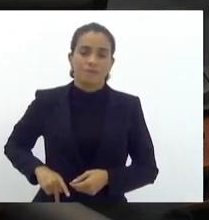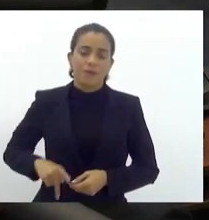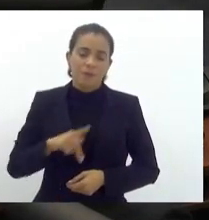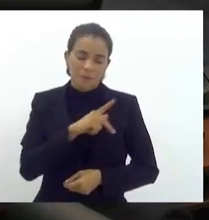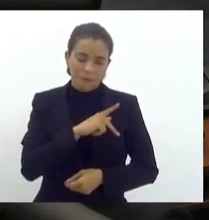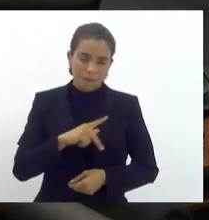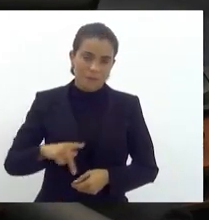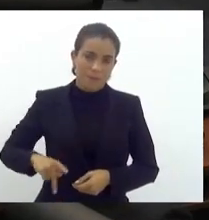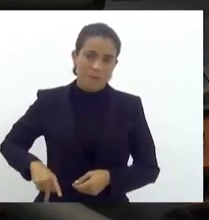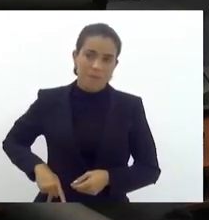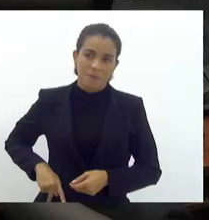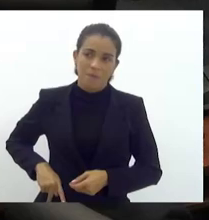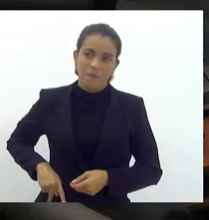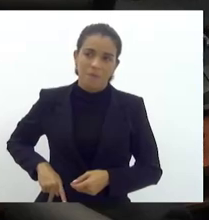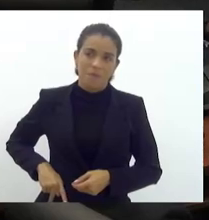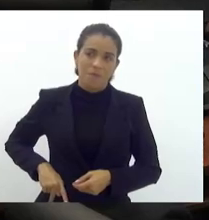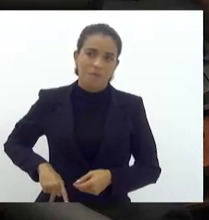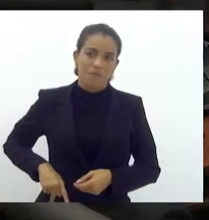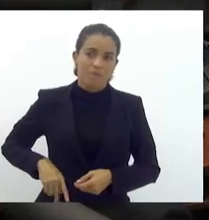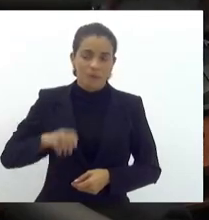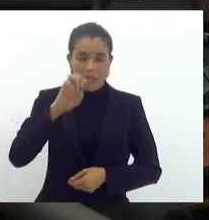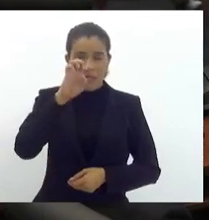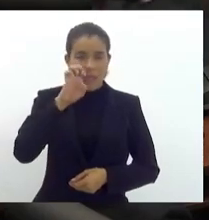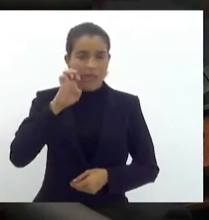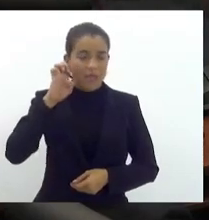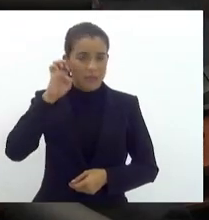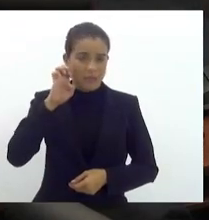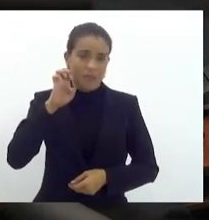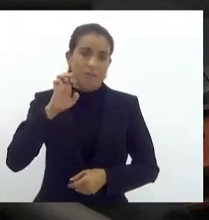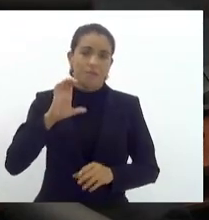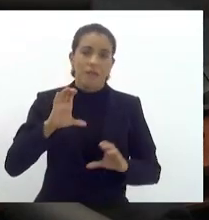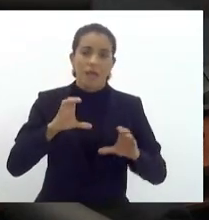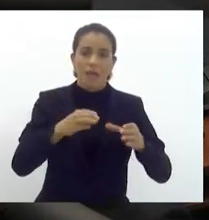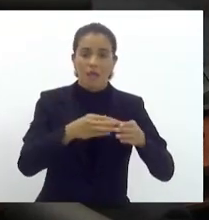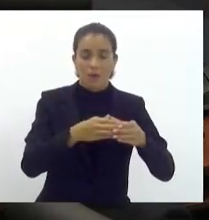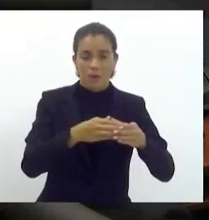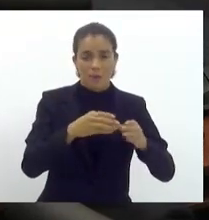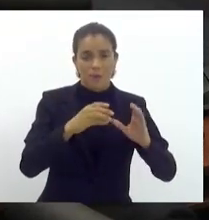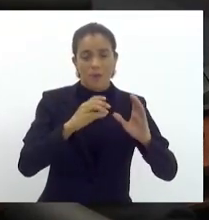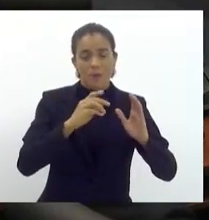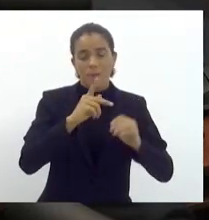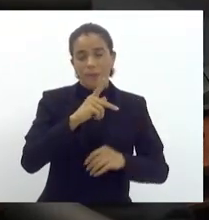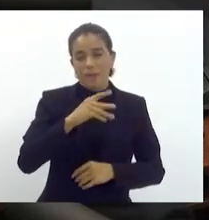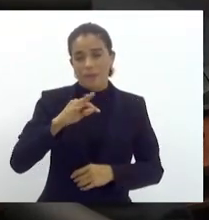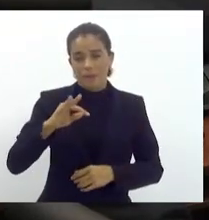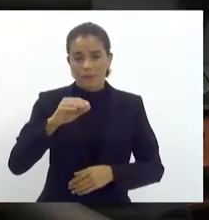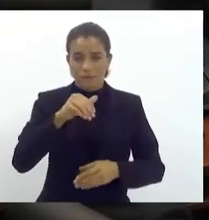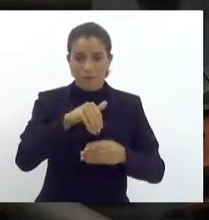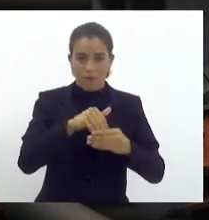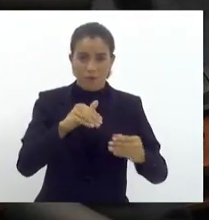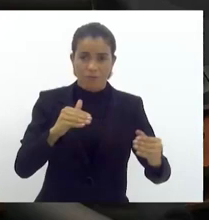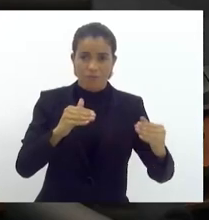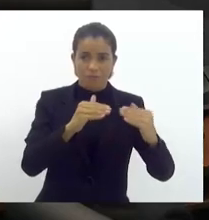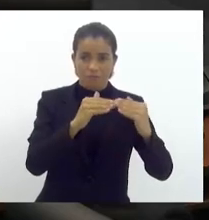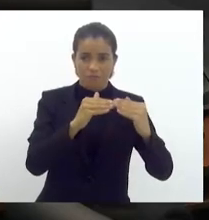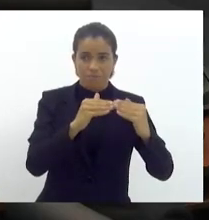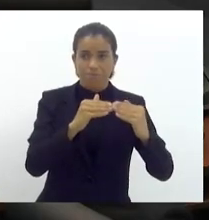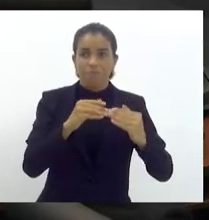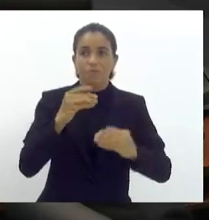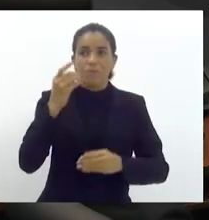já deputada Érica bancada do PT vota a favor as emendas do deputado Luiz